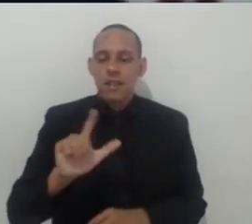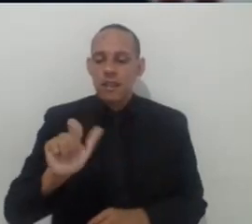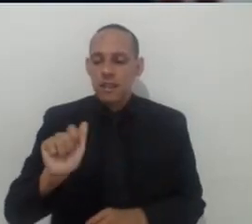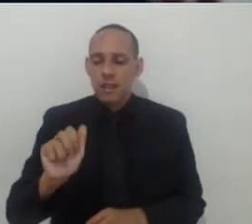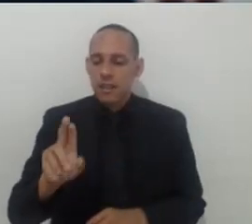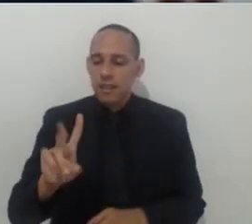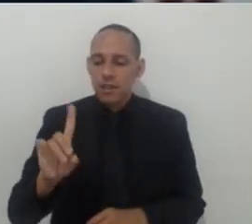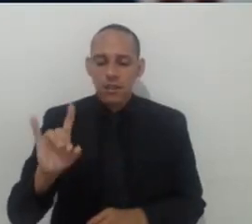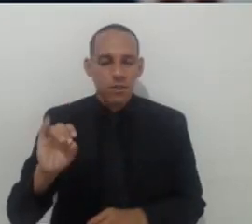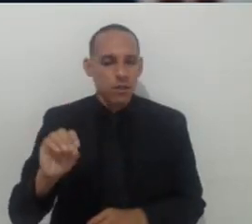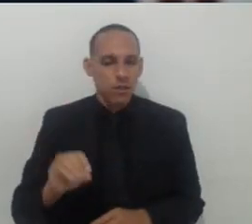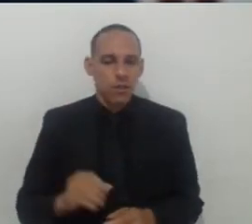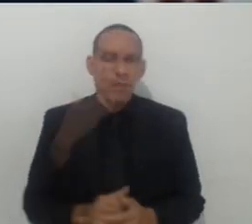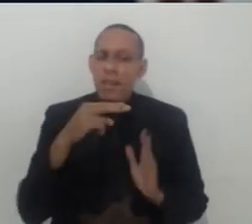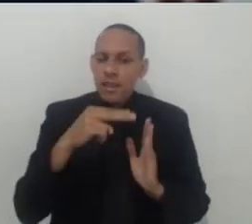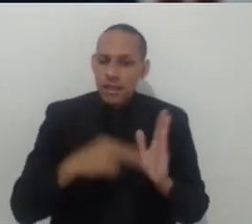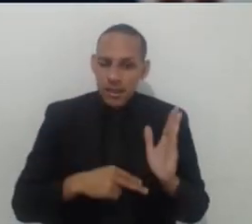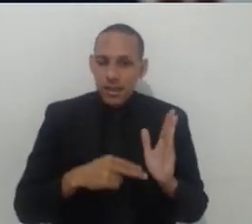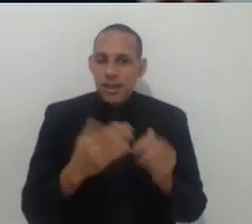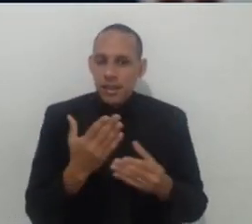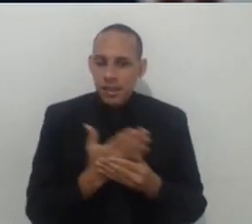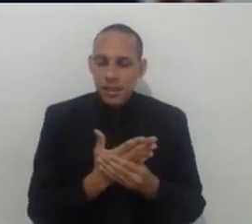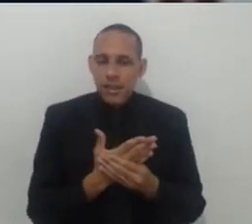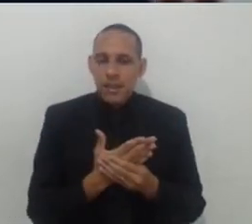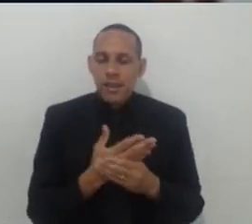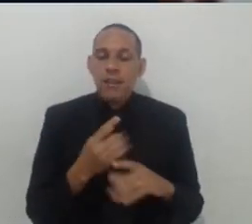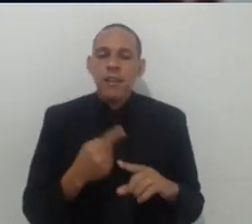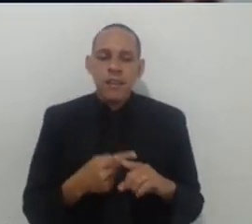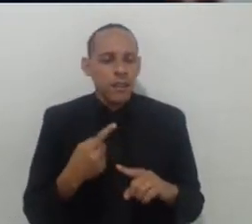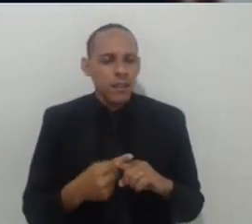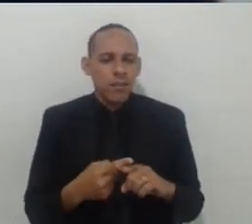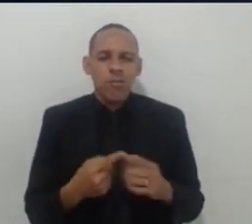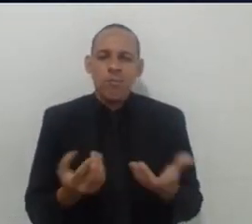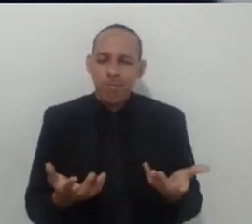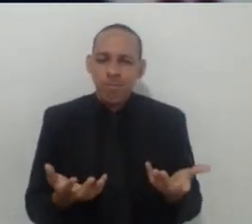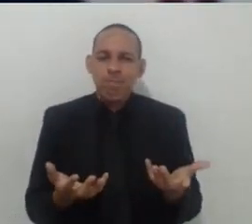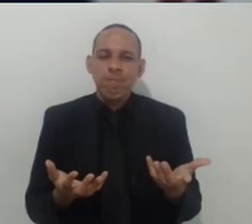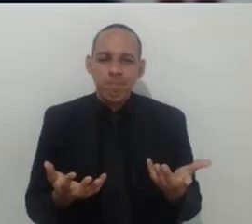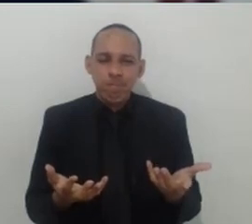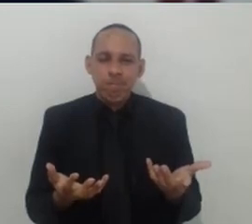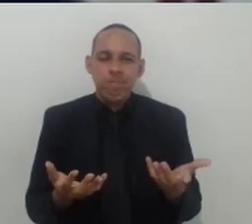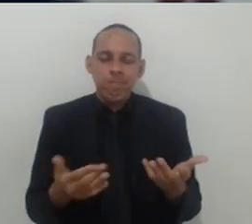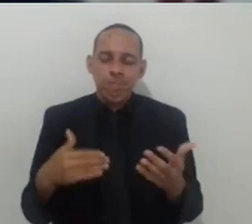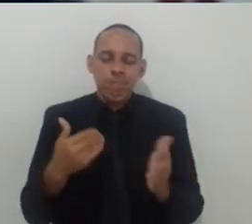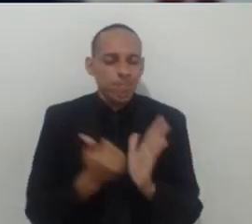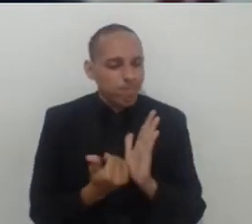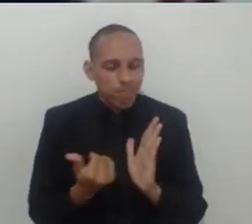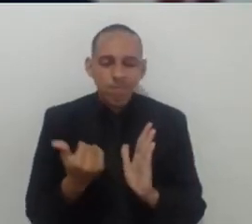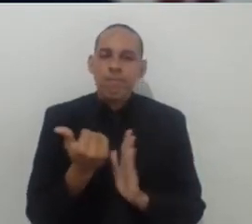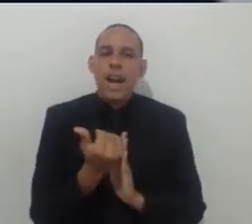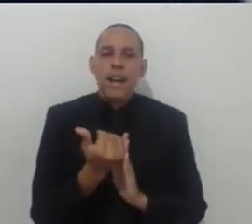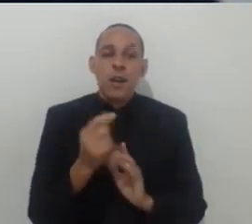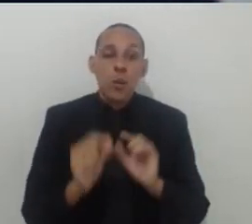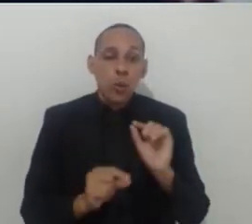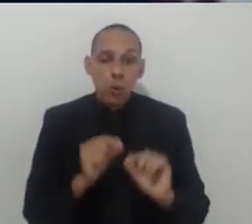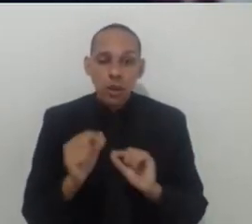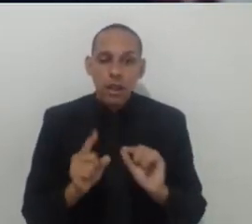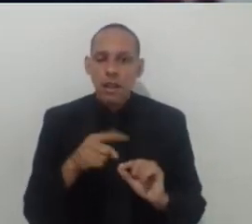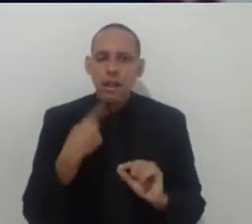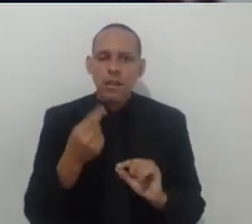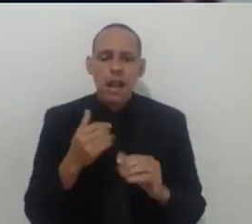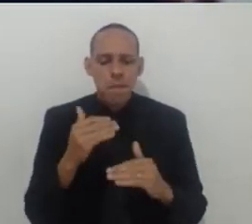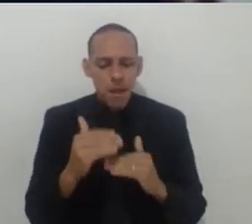Eu vou pedir vista do processo, porque realmente, cada vez mais, à medida que a idade